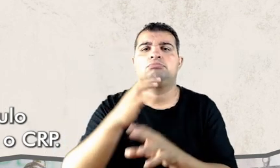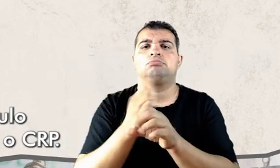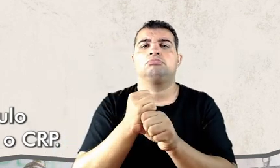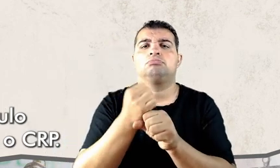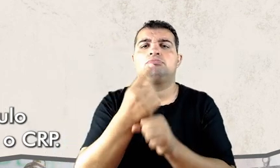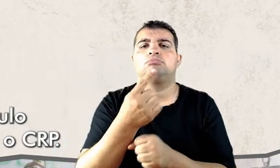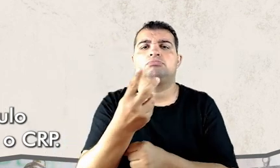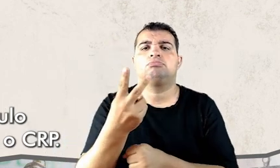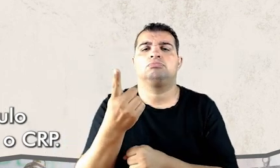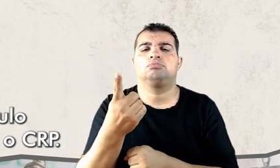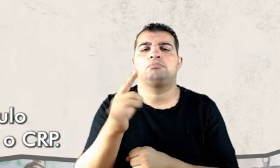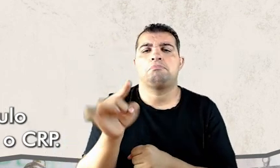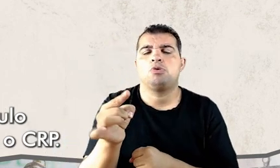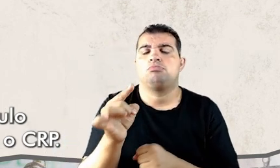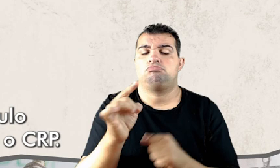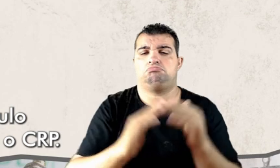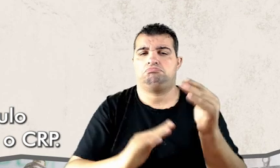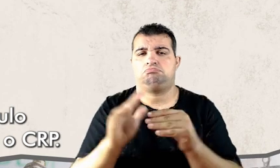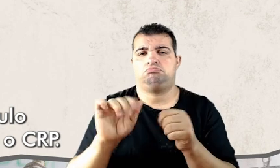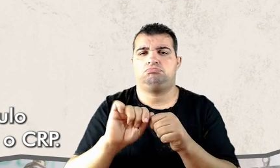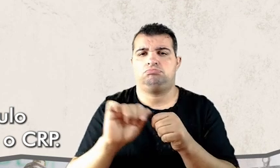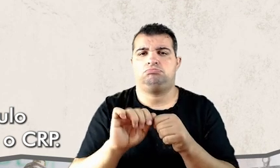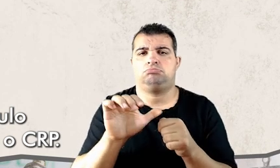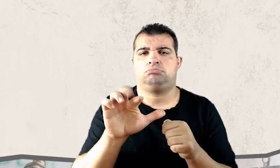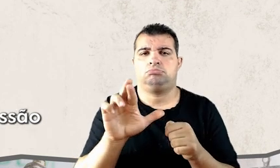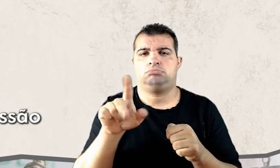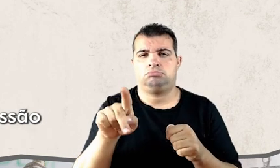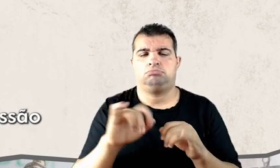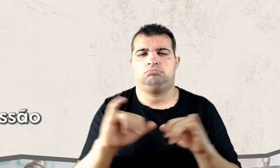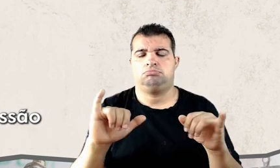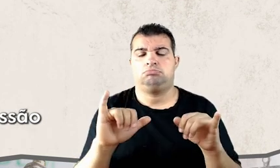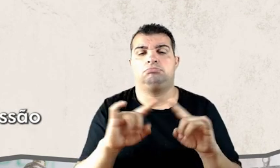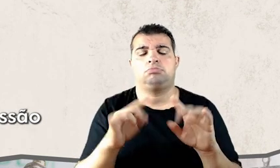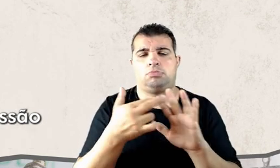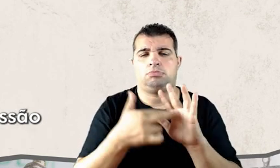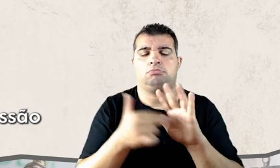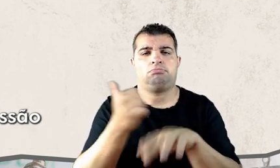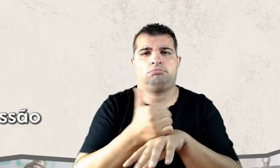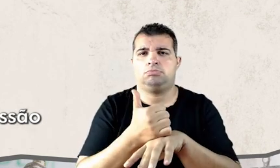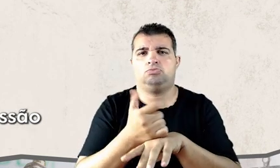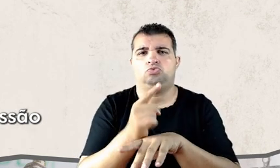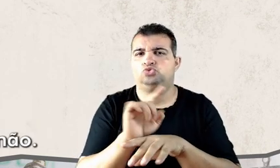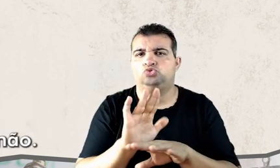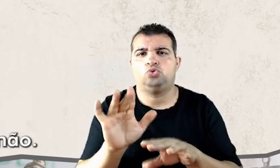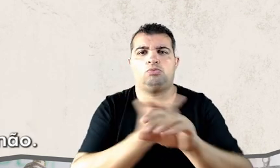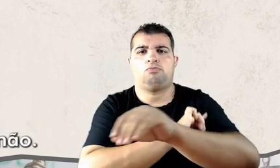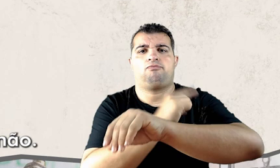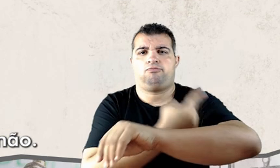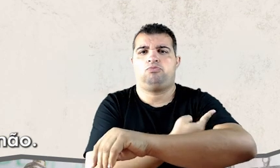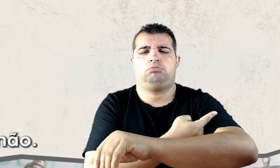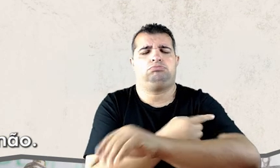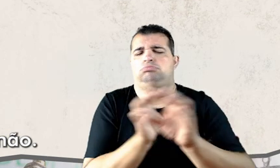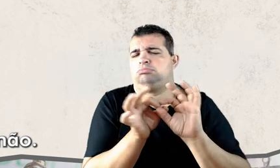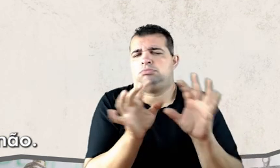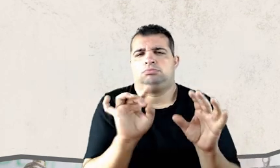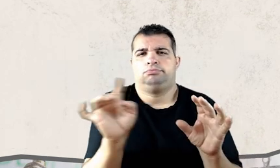são 121 mil em atuação, segundo o CRP. Mas a regulamentação da profissão não traz uma espécie de